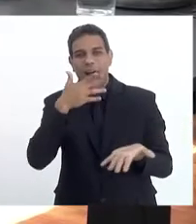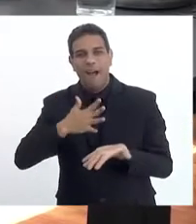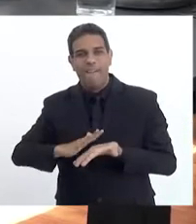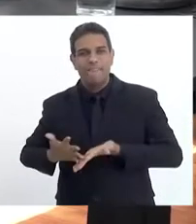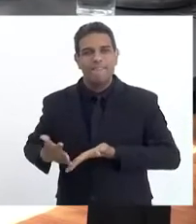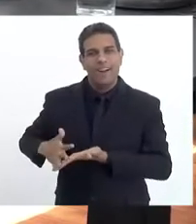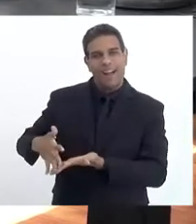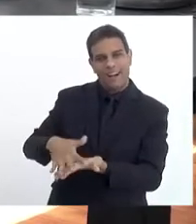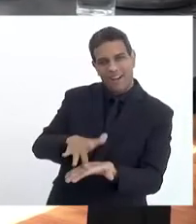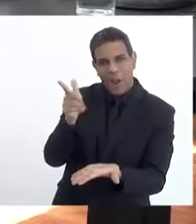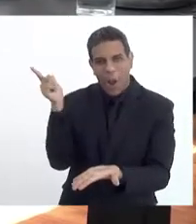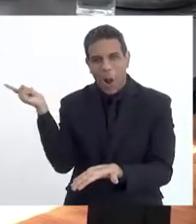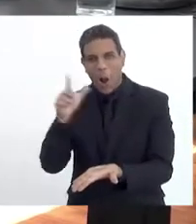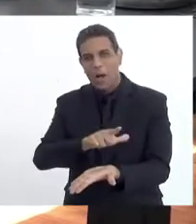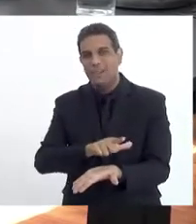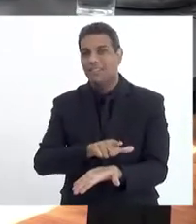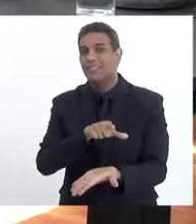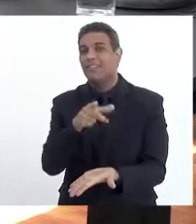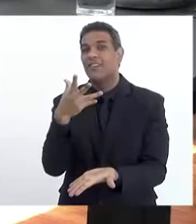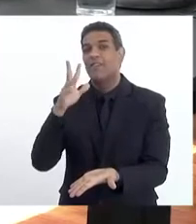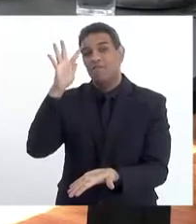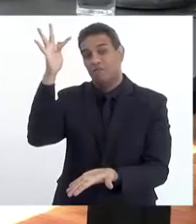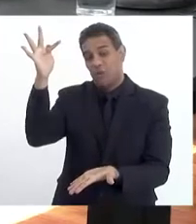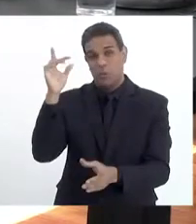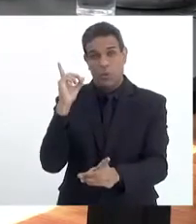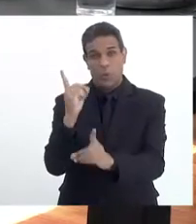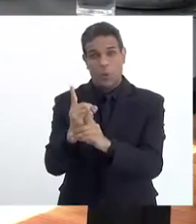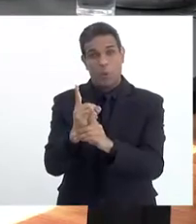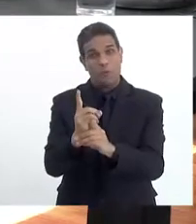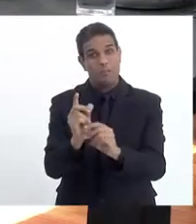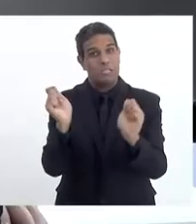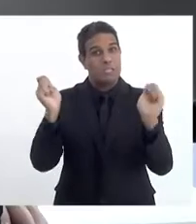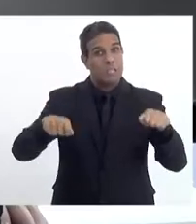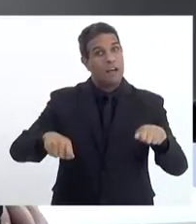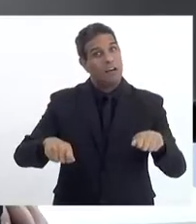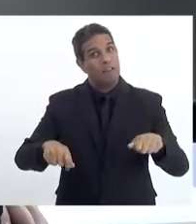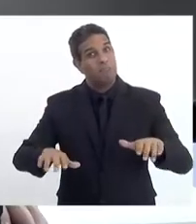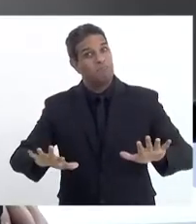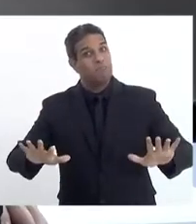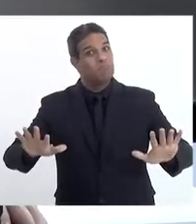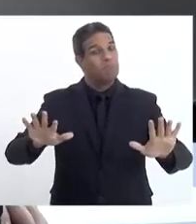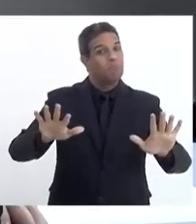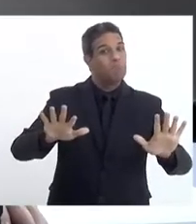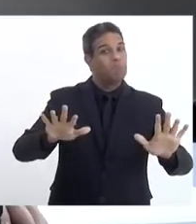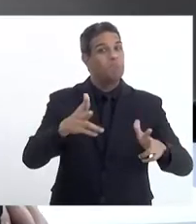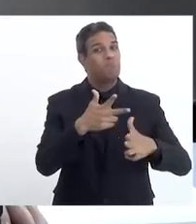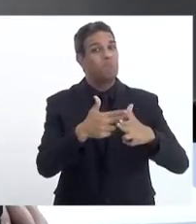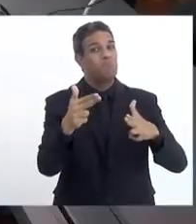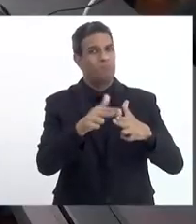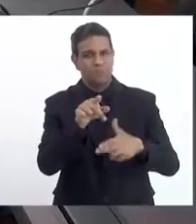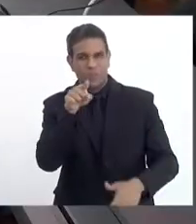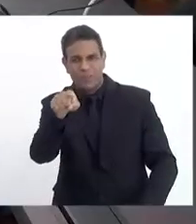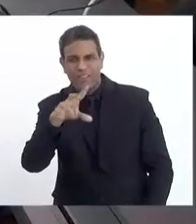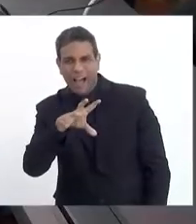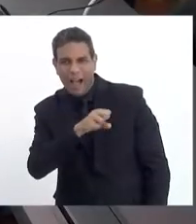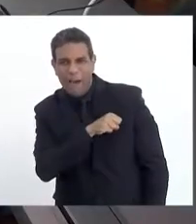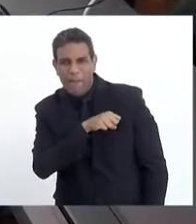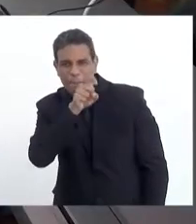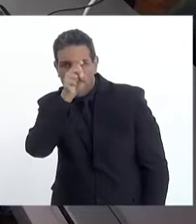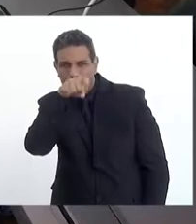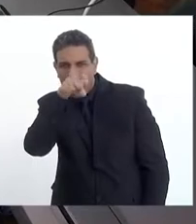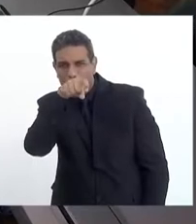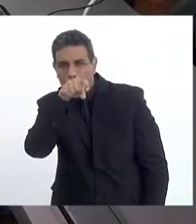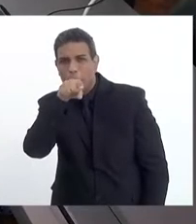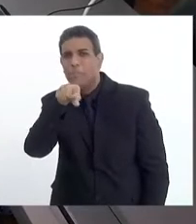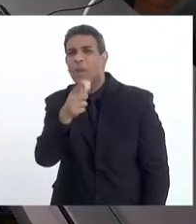numa roda de samba. Foi isso que... De repente engana e é mesmo, né? Vossa Excelência é portelense, só para a gente saber aqui.